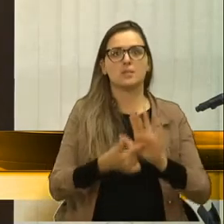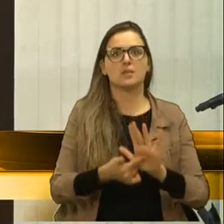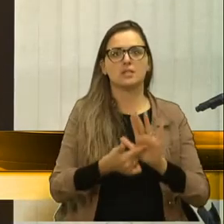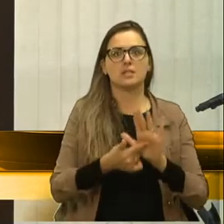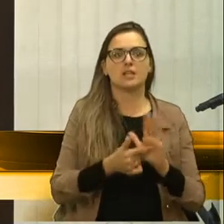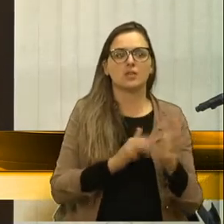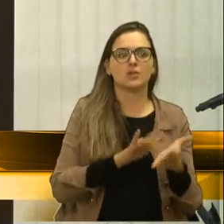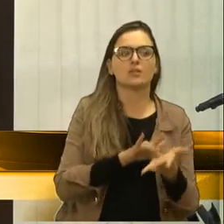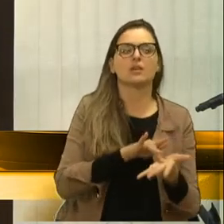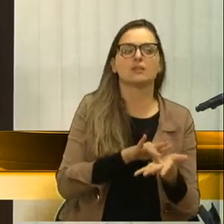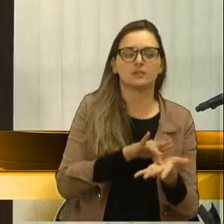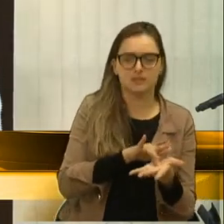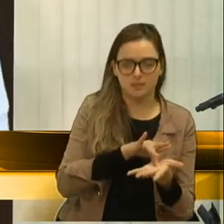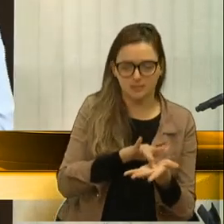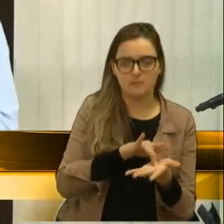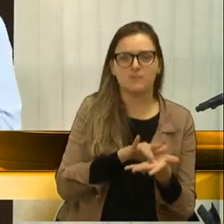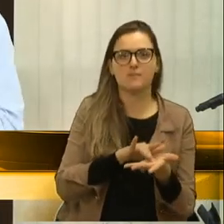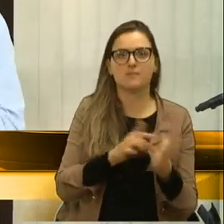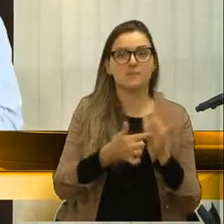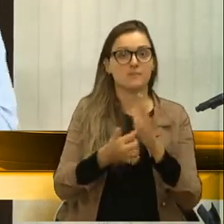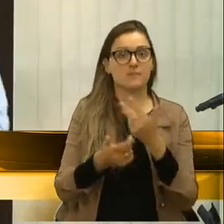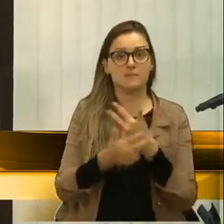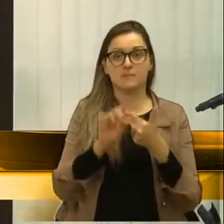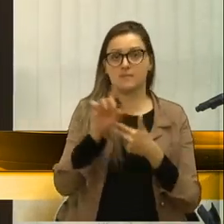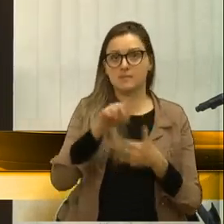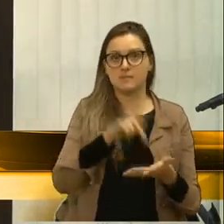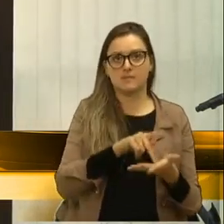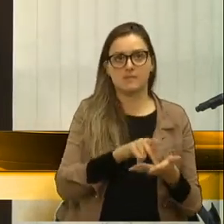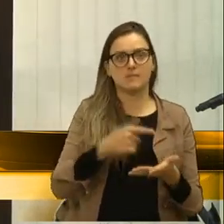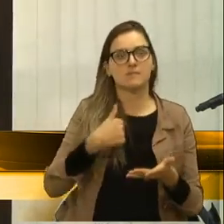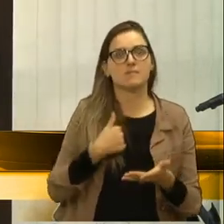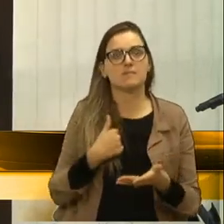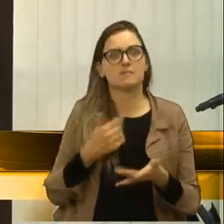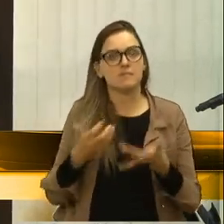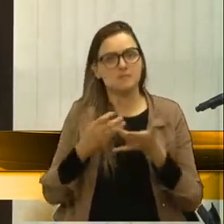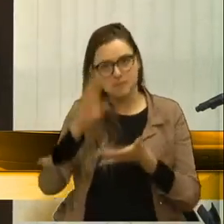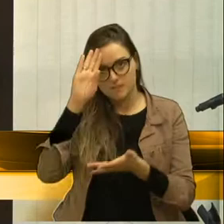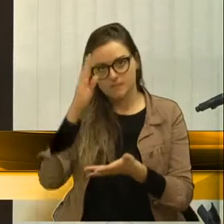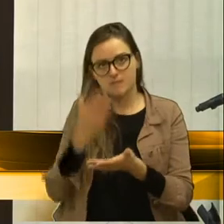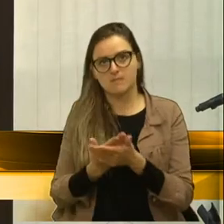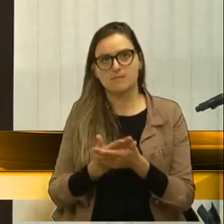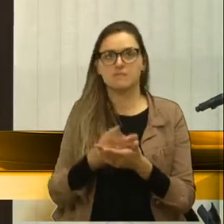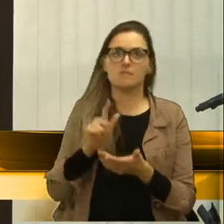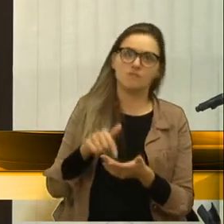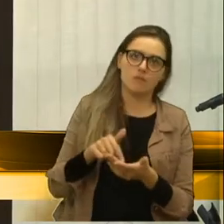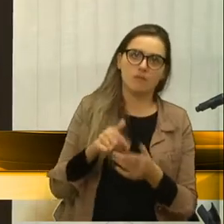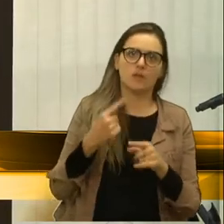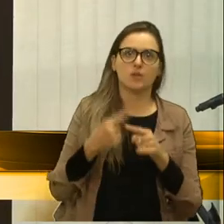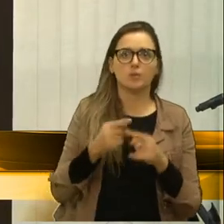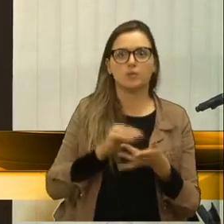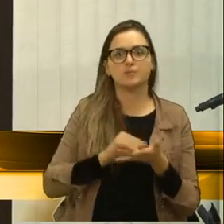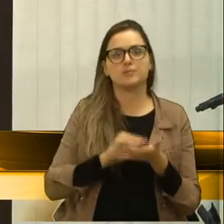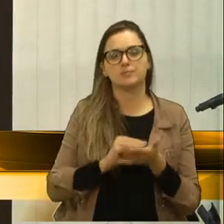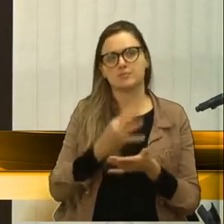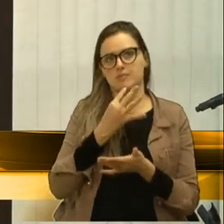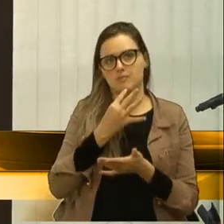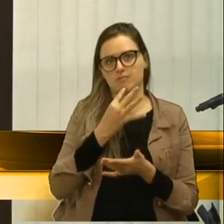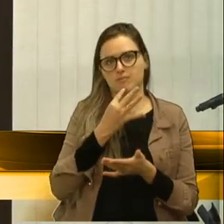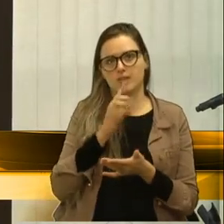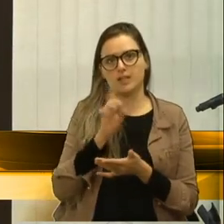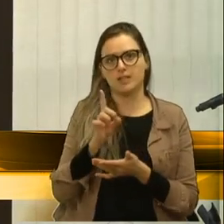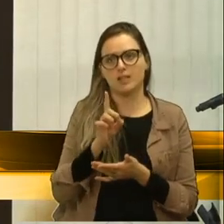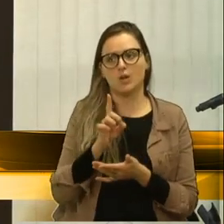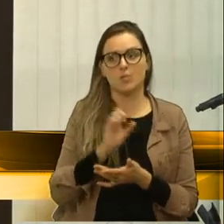irreais para os vereadores, eu quero acreditar que é por desconhecimento e não por má